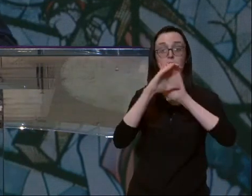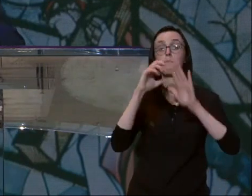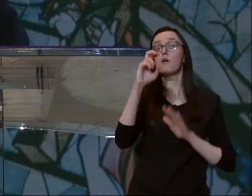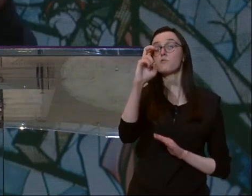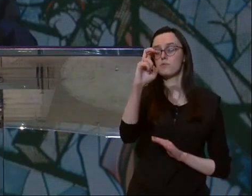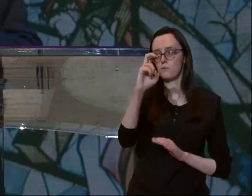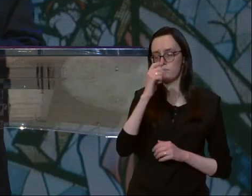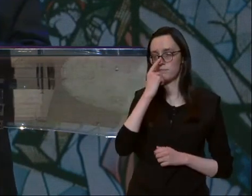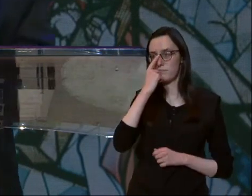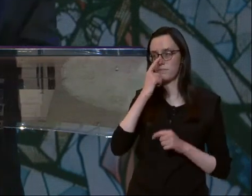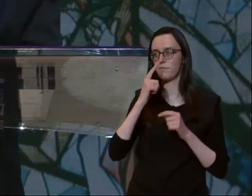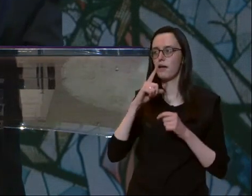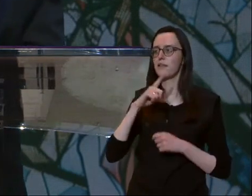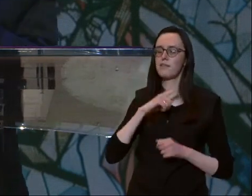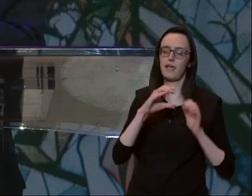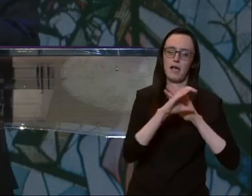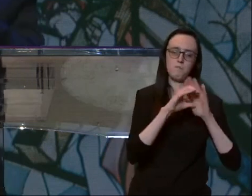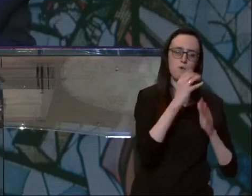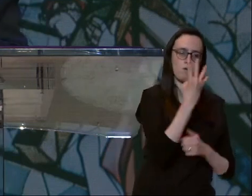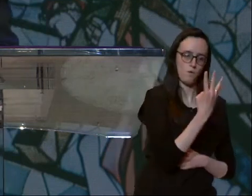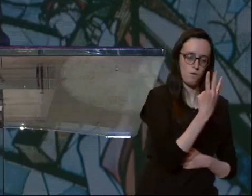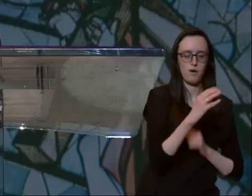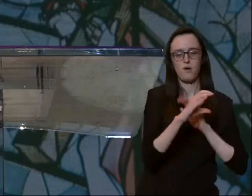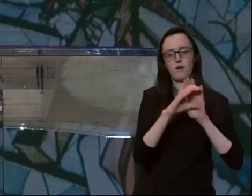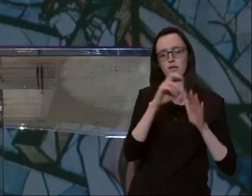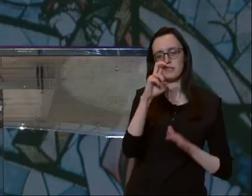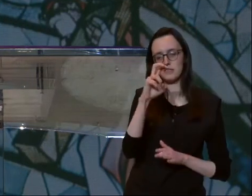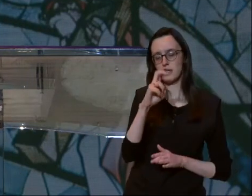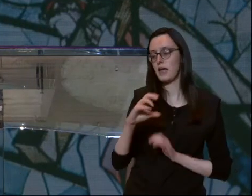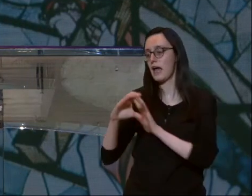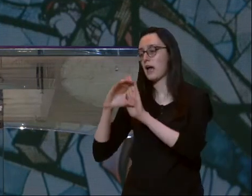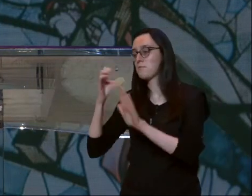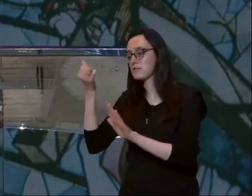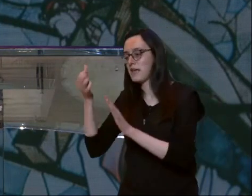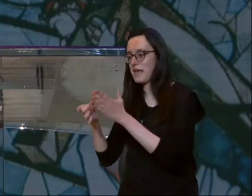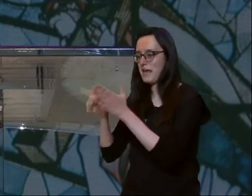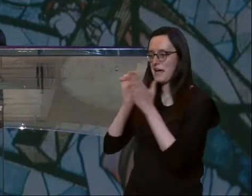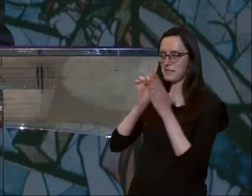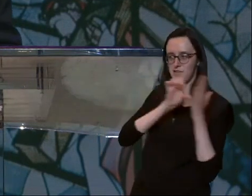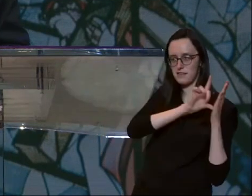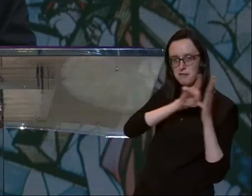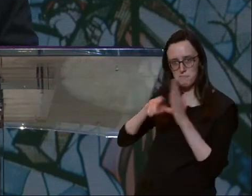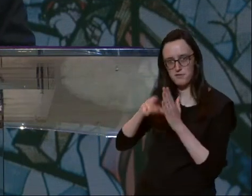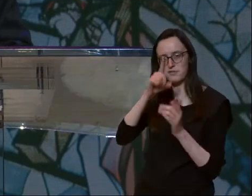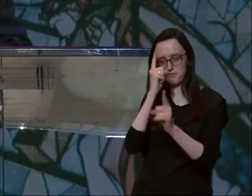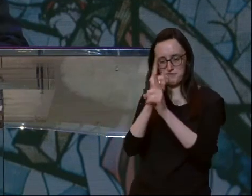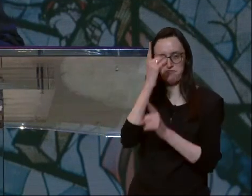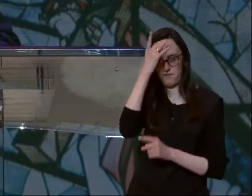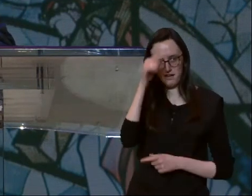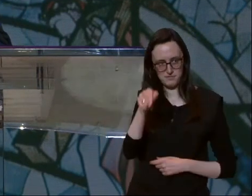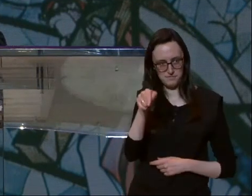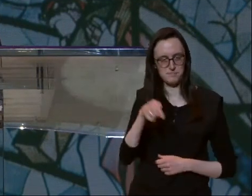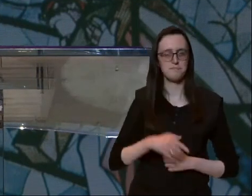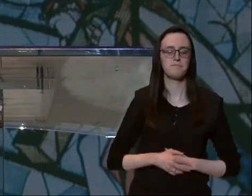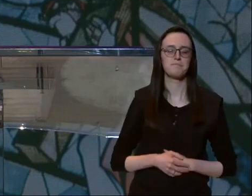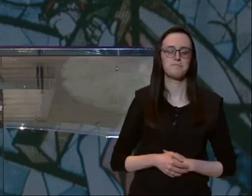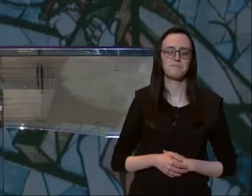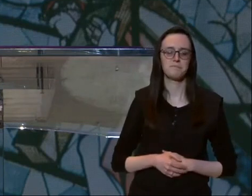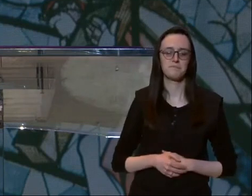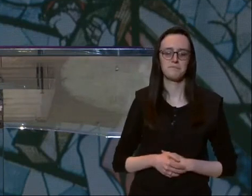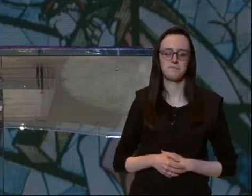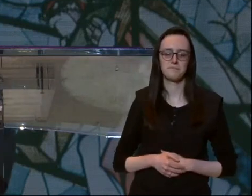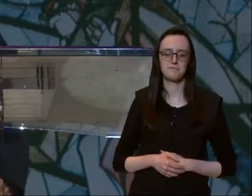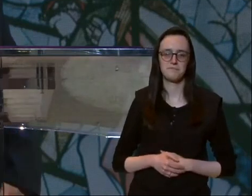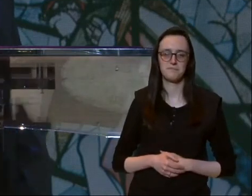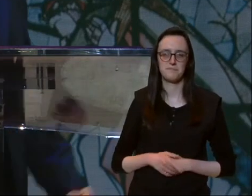Capítulo 5 fica depois do capítulo 4 e um antes do capítulo 6. Então você vai achar fácil. Fica